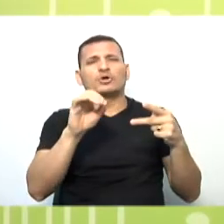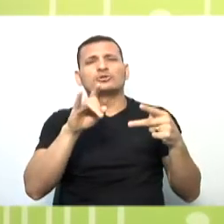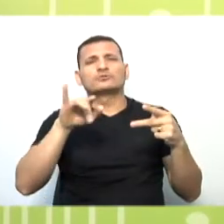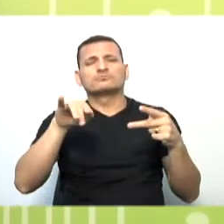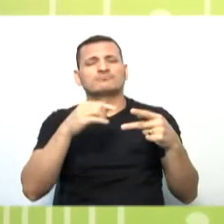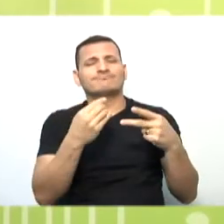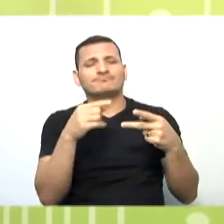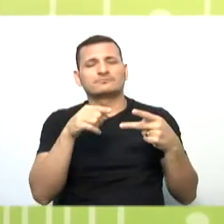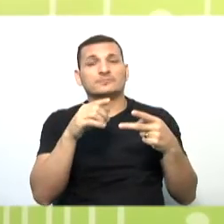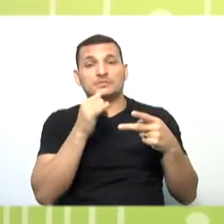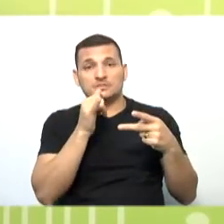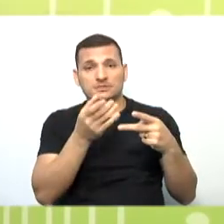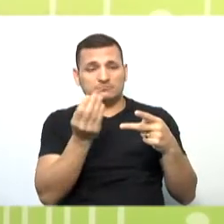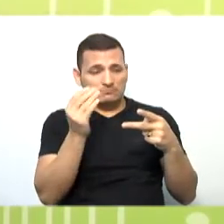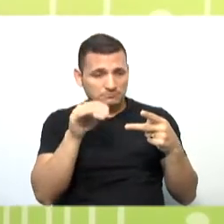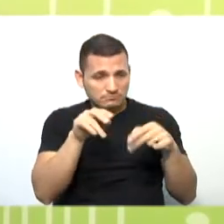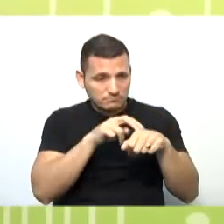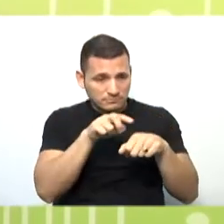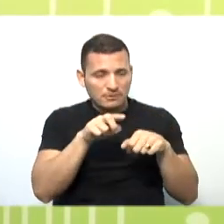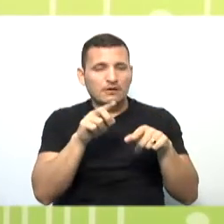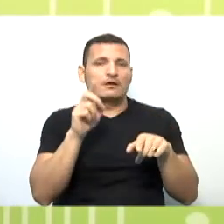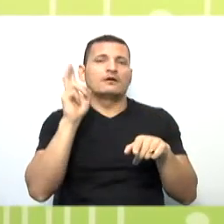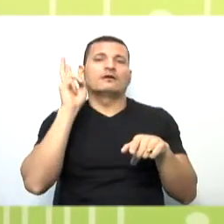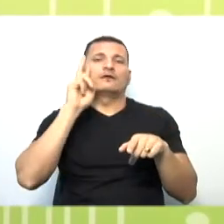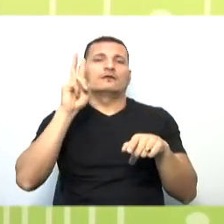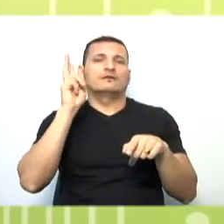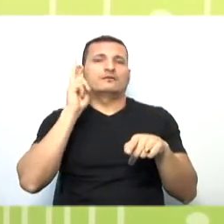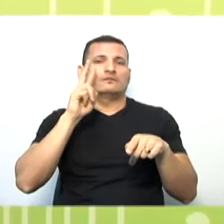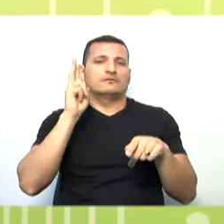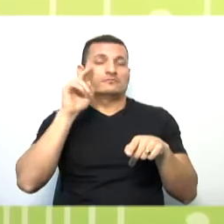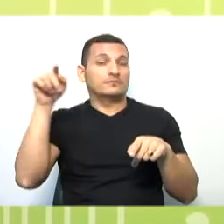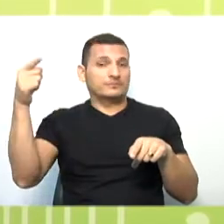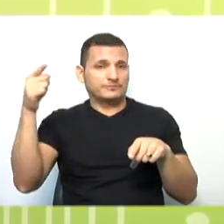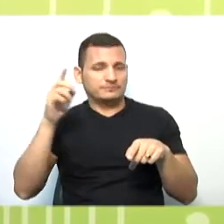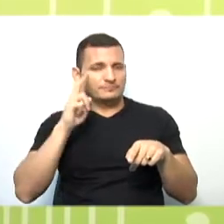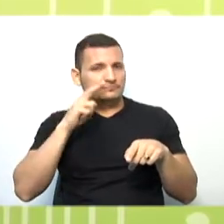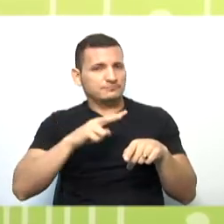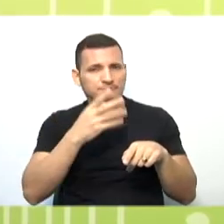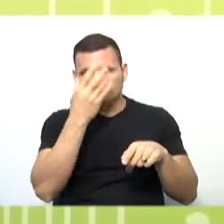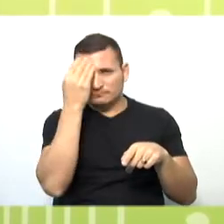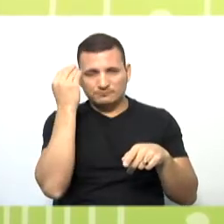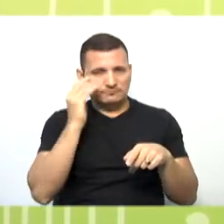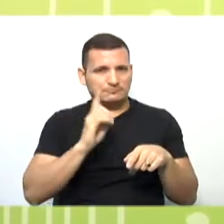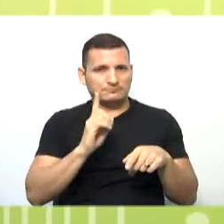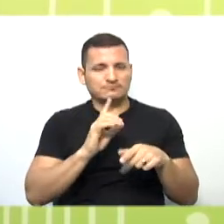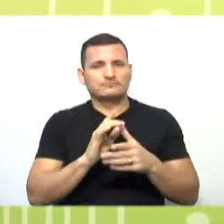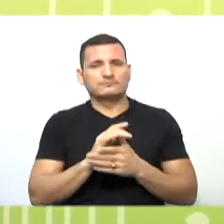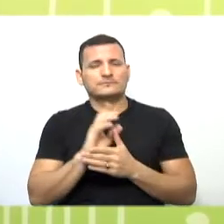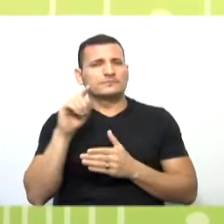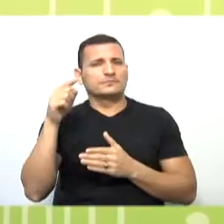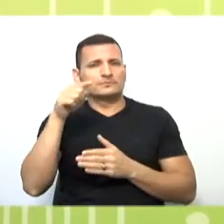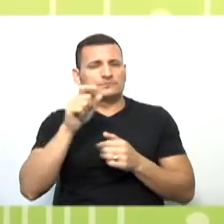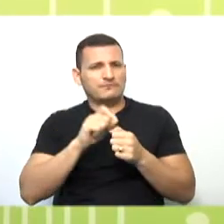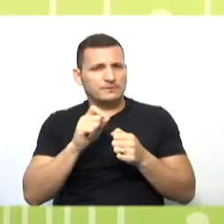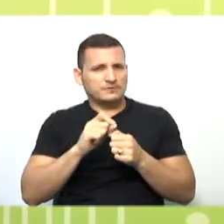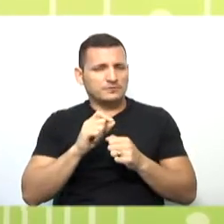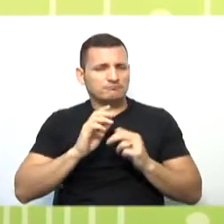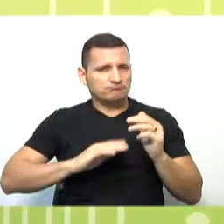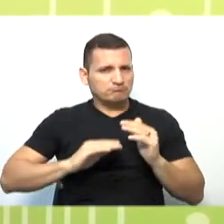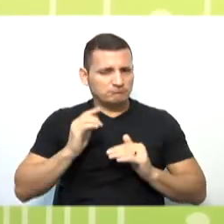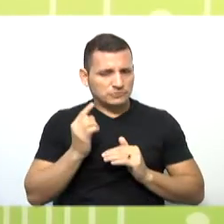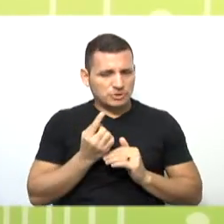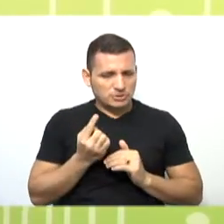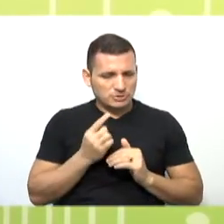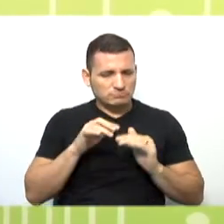você tem um comentário ali em cima dizendo para que ele serve, você não vai esquecer, né? Depois que você for fazer algo sozinho, aí você